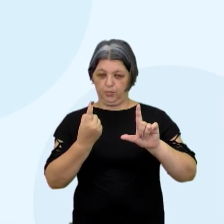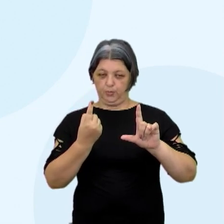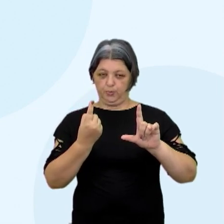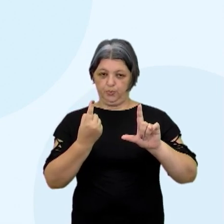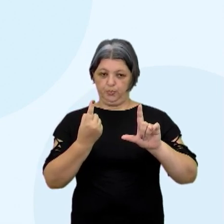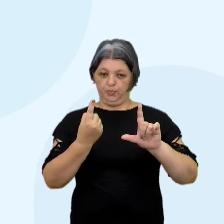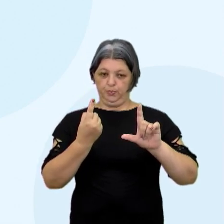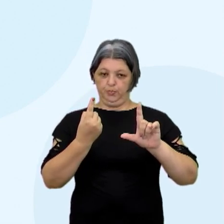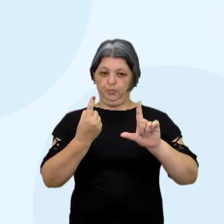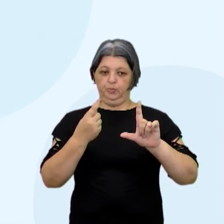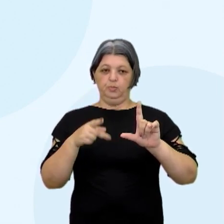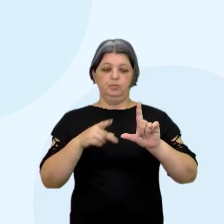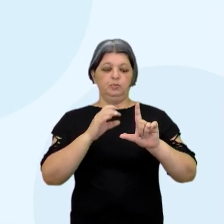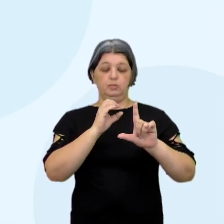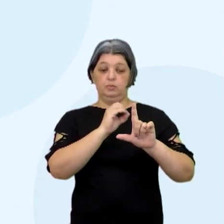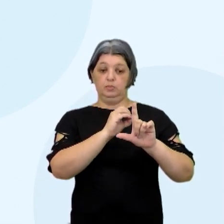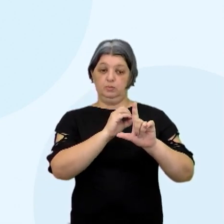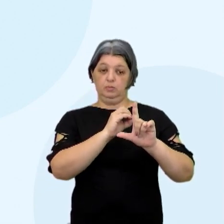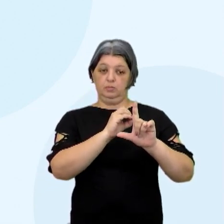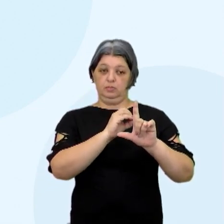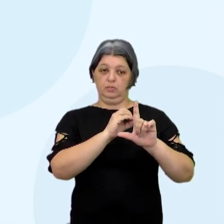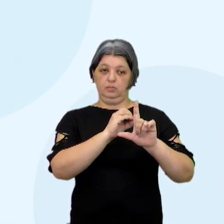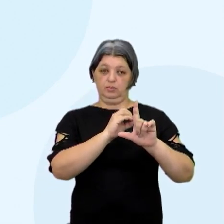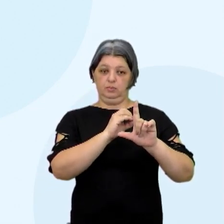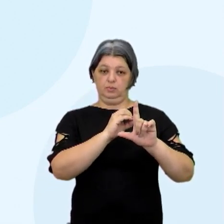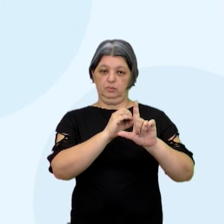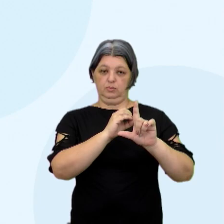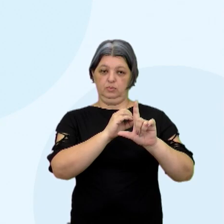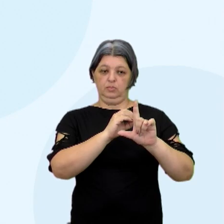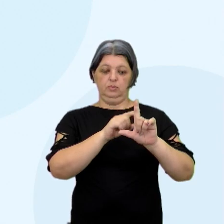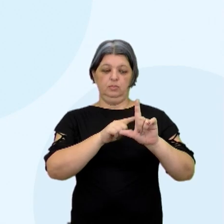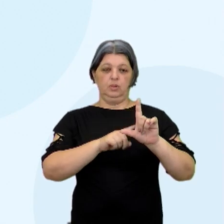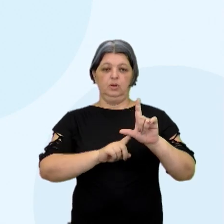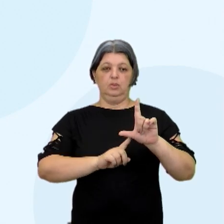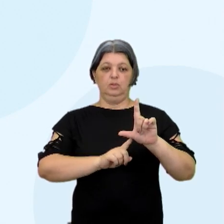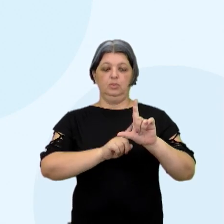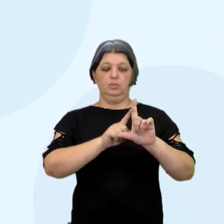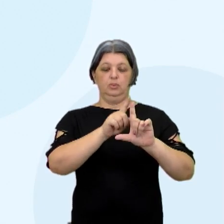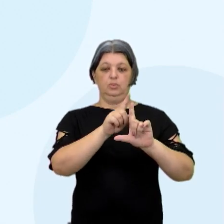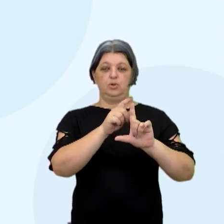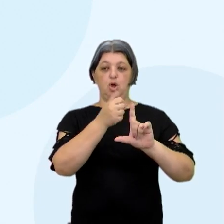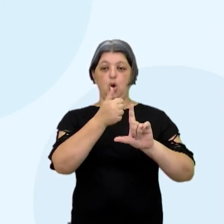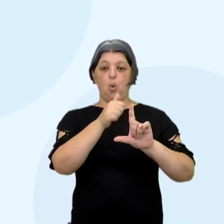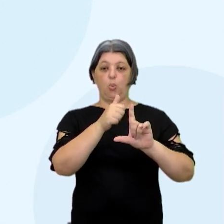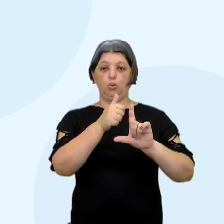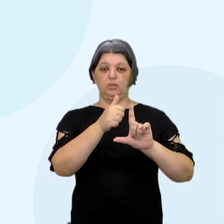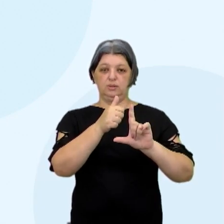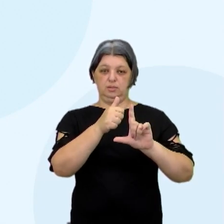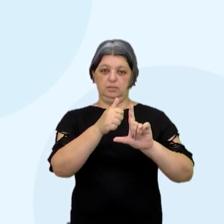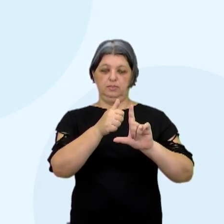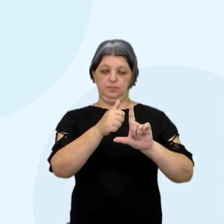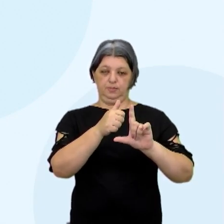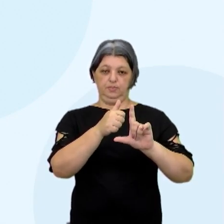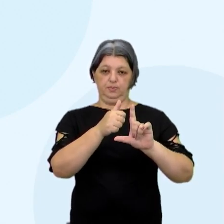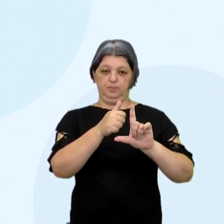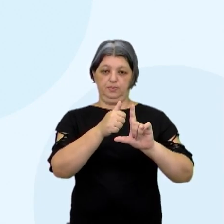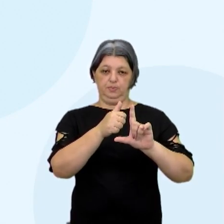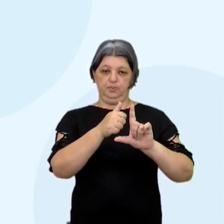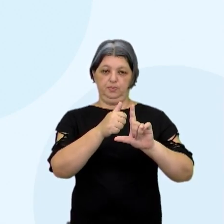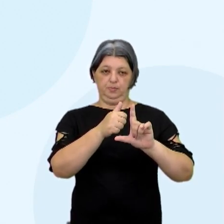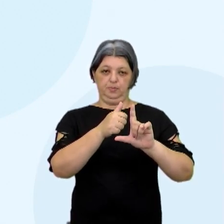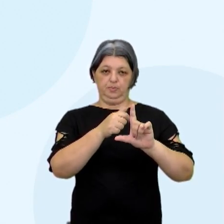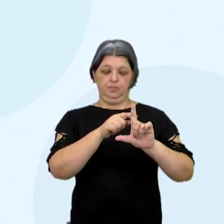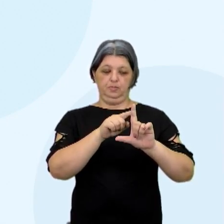lápis em cima do zero do X sobe até o 11 do Y você vai encontrar um outro ponto que tá faltando gente ó